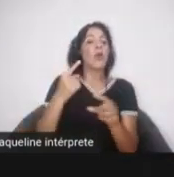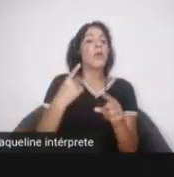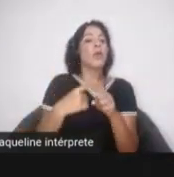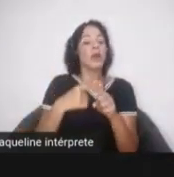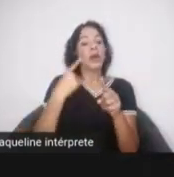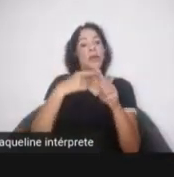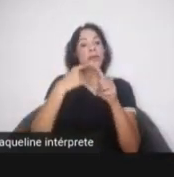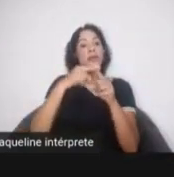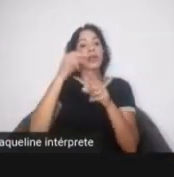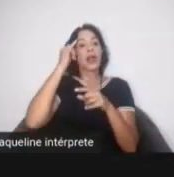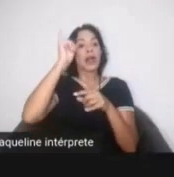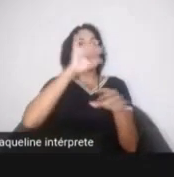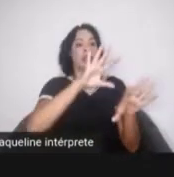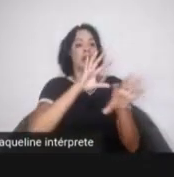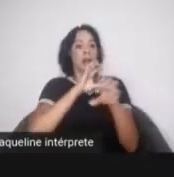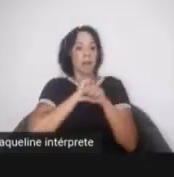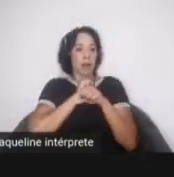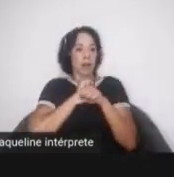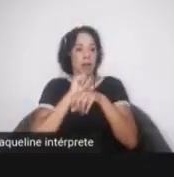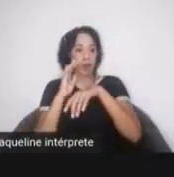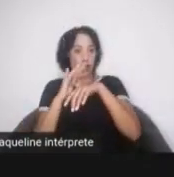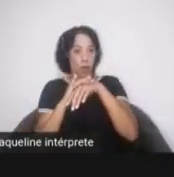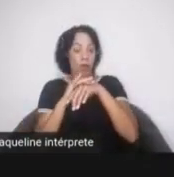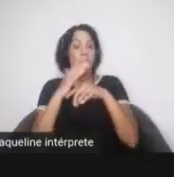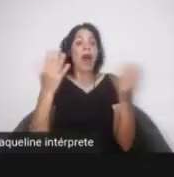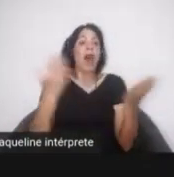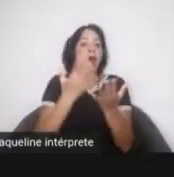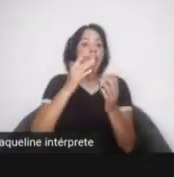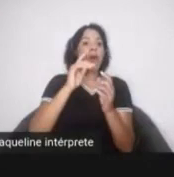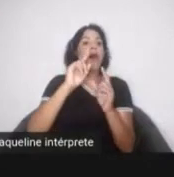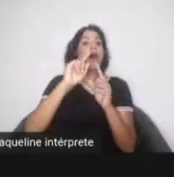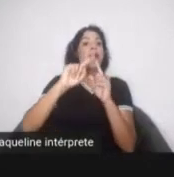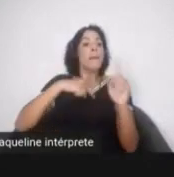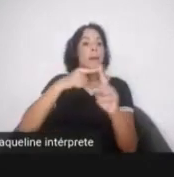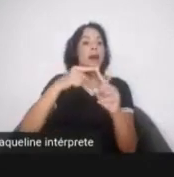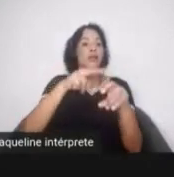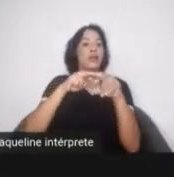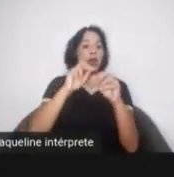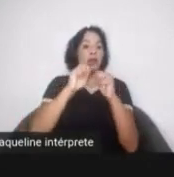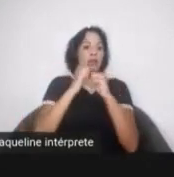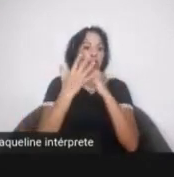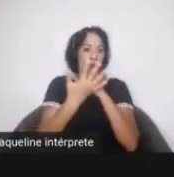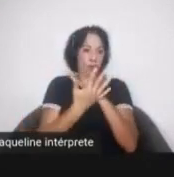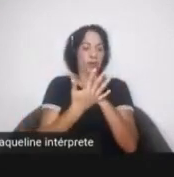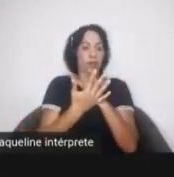com Covid, porque são prevenções para